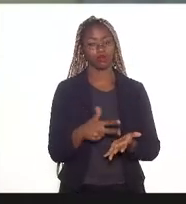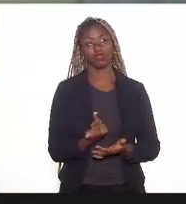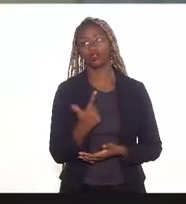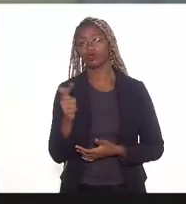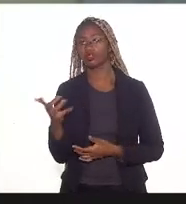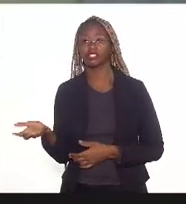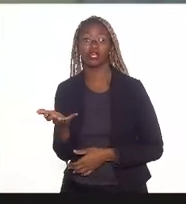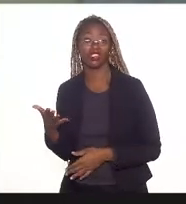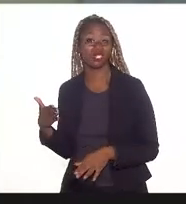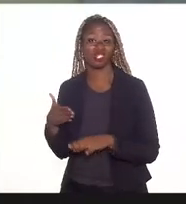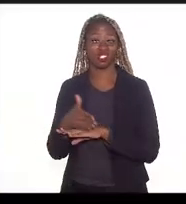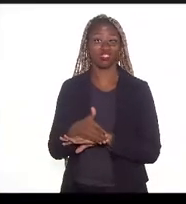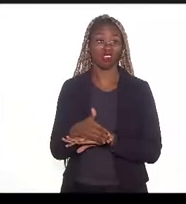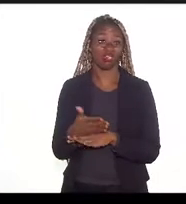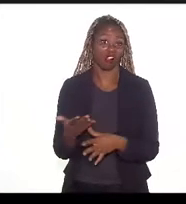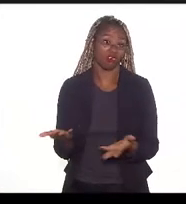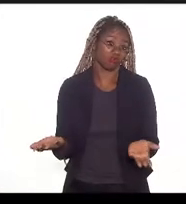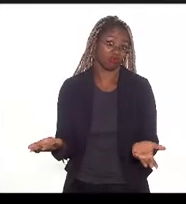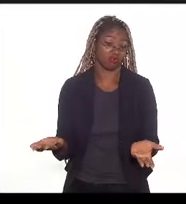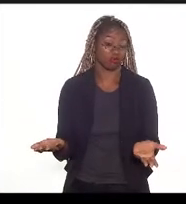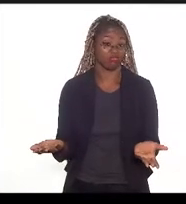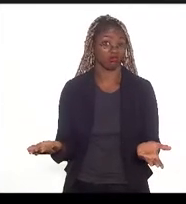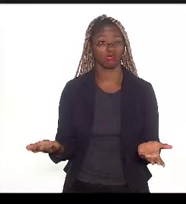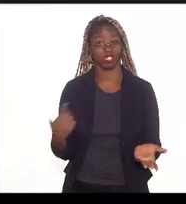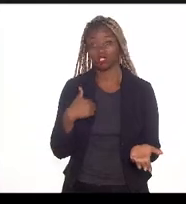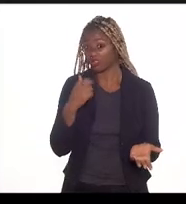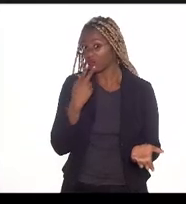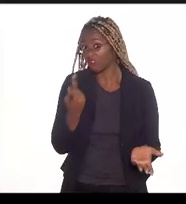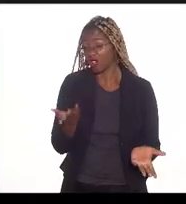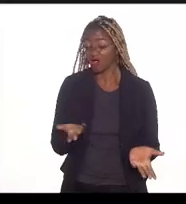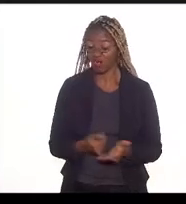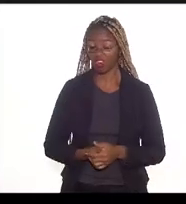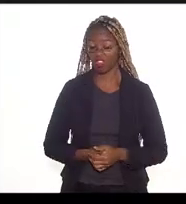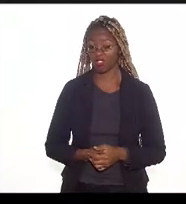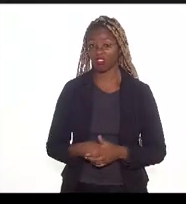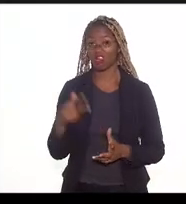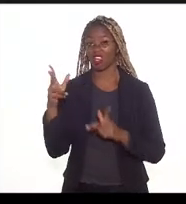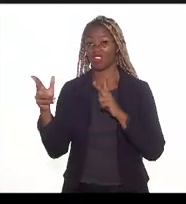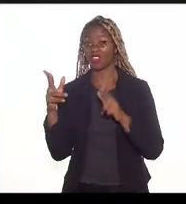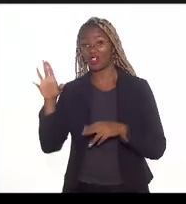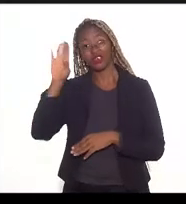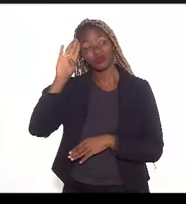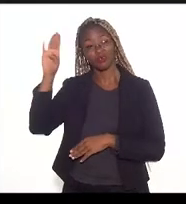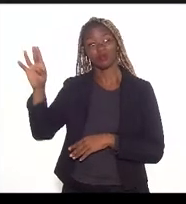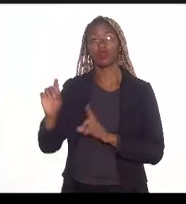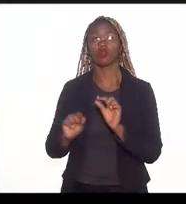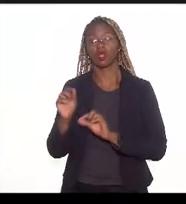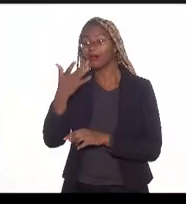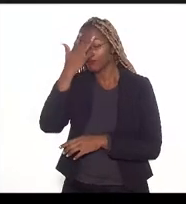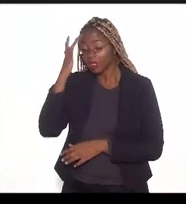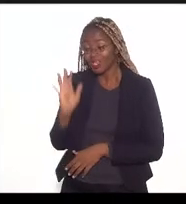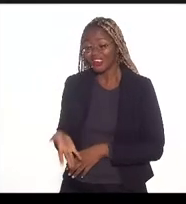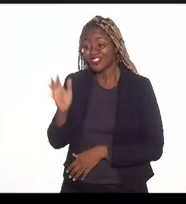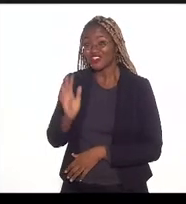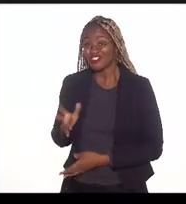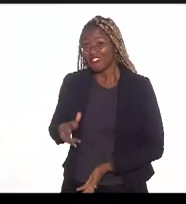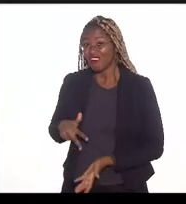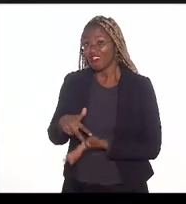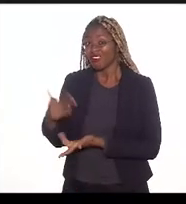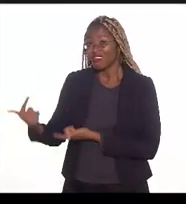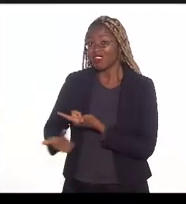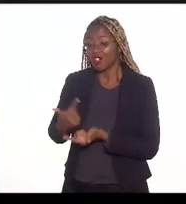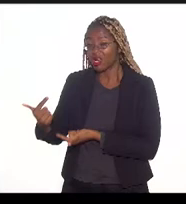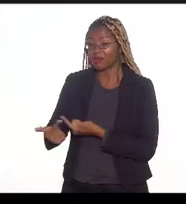se instalar. Recorte, por isso que eu falei, o recorte central, primeiro, é quem está no mercado e tem tendo